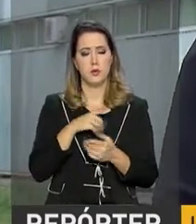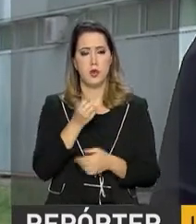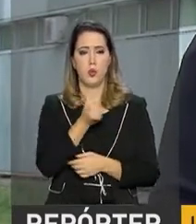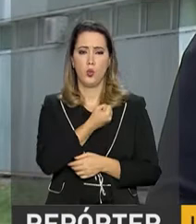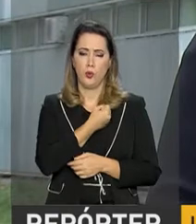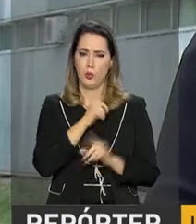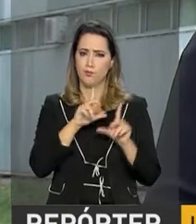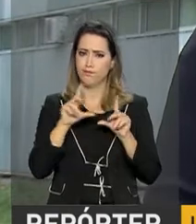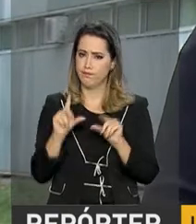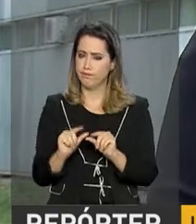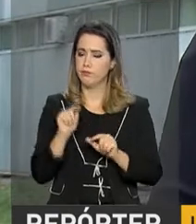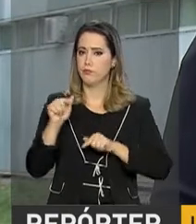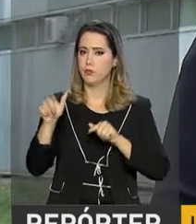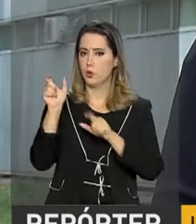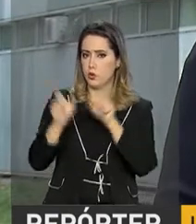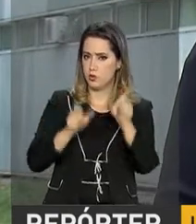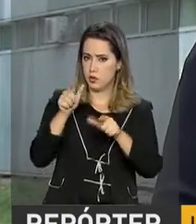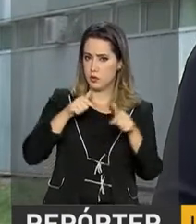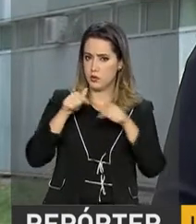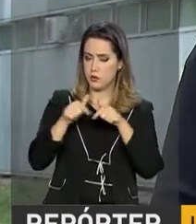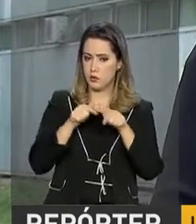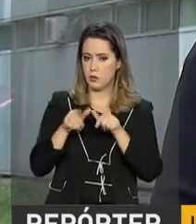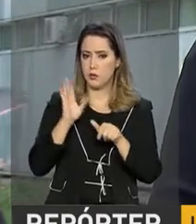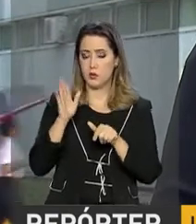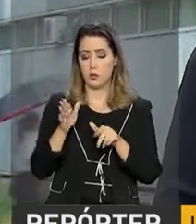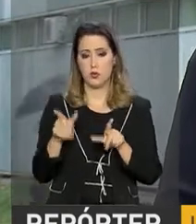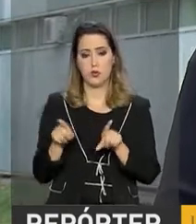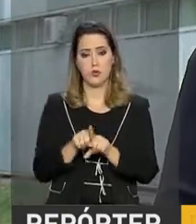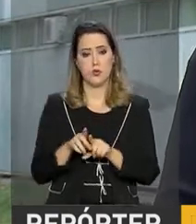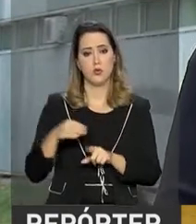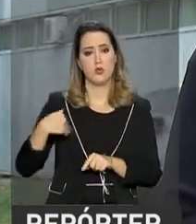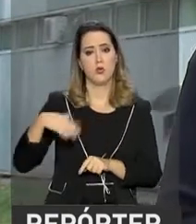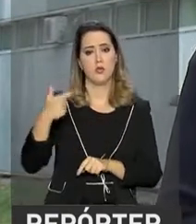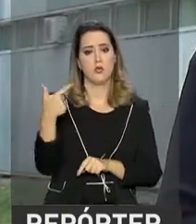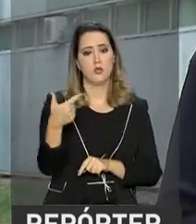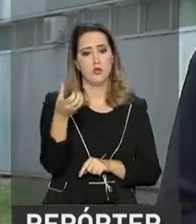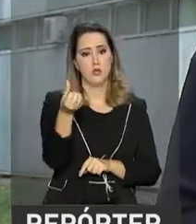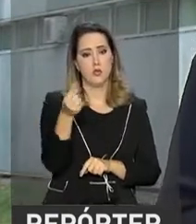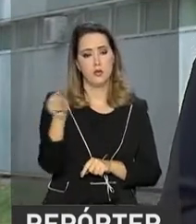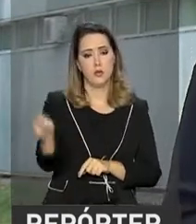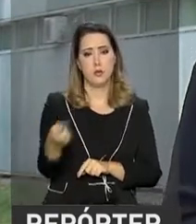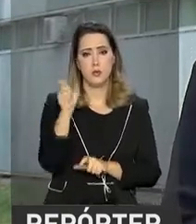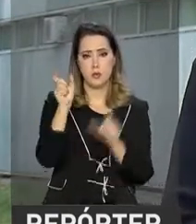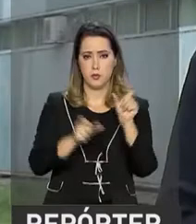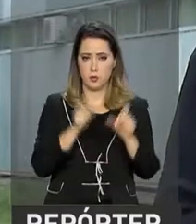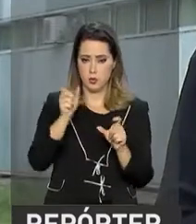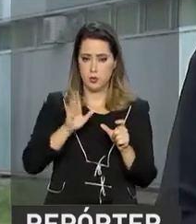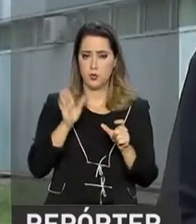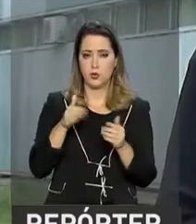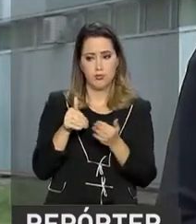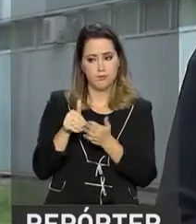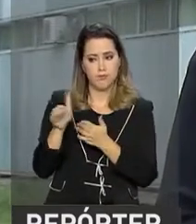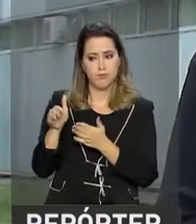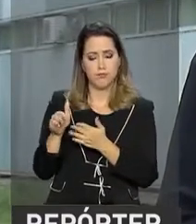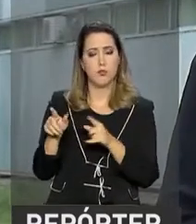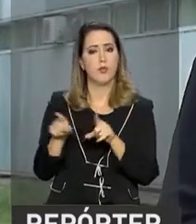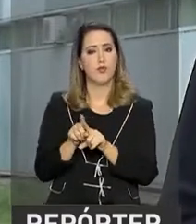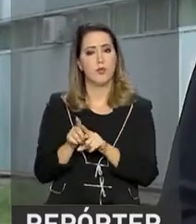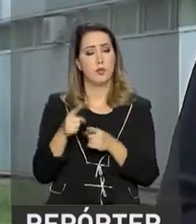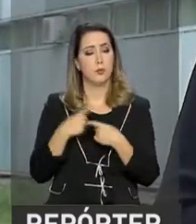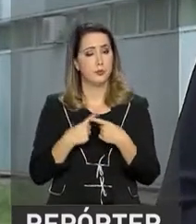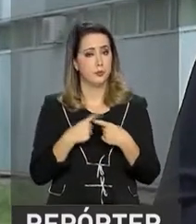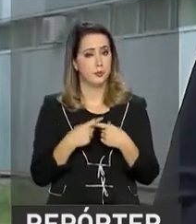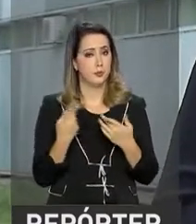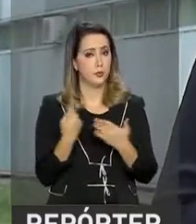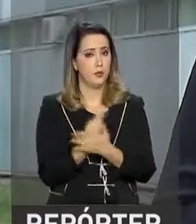só neste ano a redução no quadro de pessoal foi de mais de 26 mil funcionários a maior parte dos desligamentos